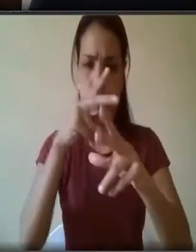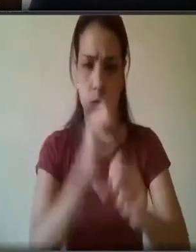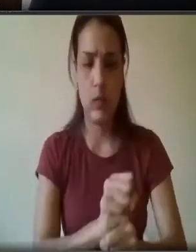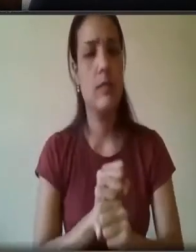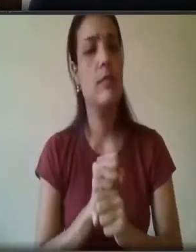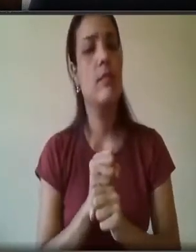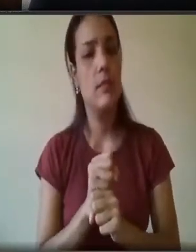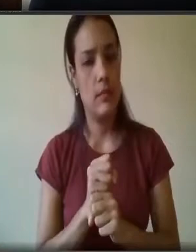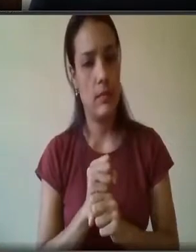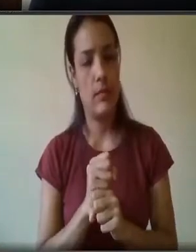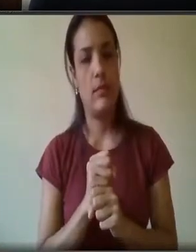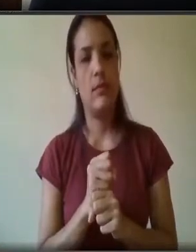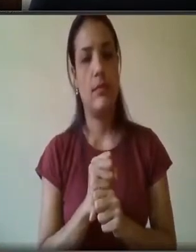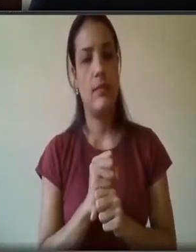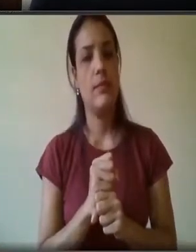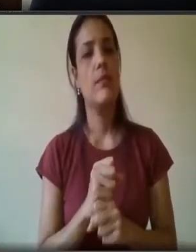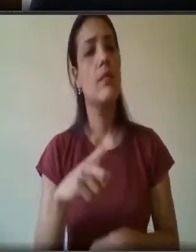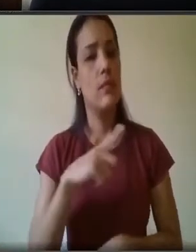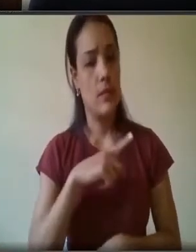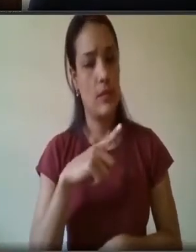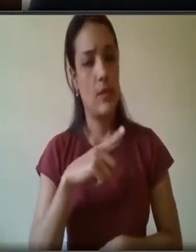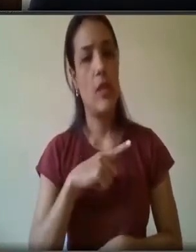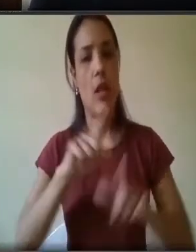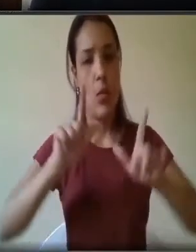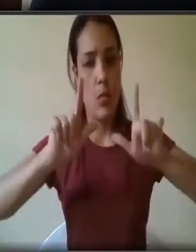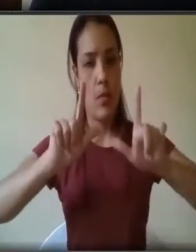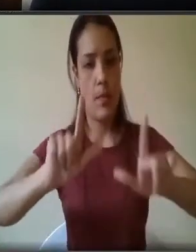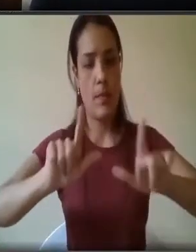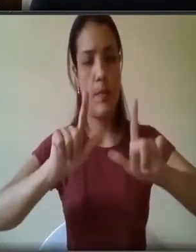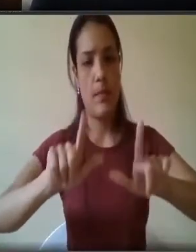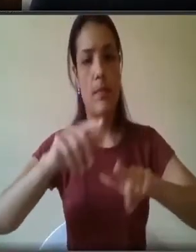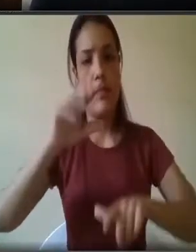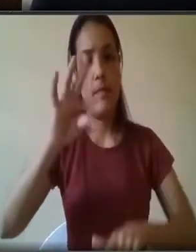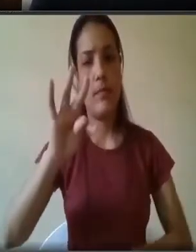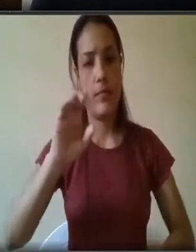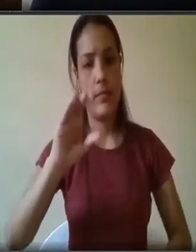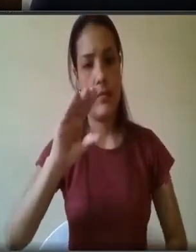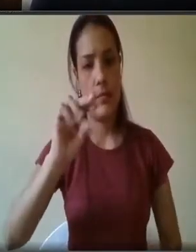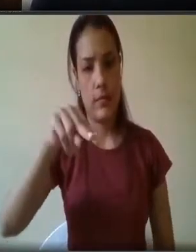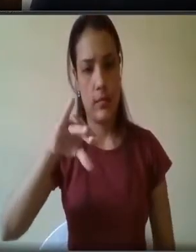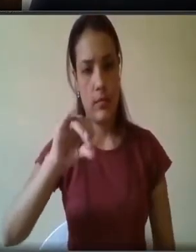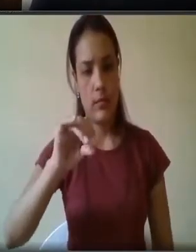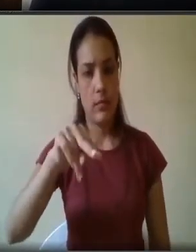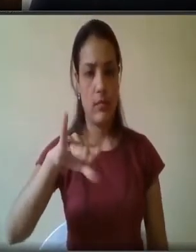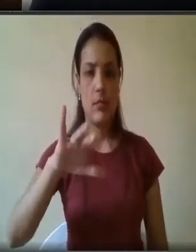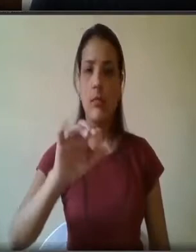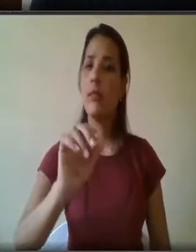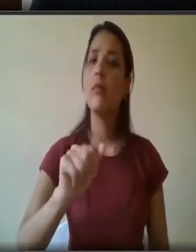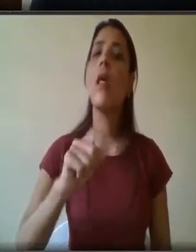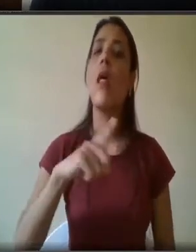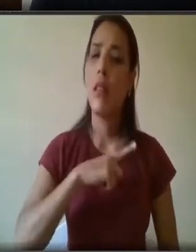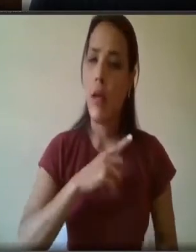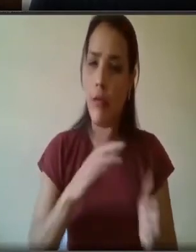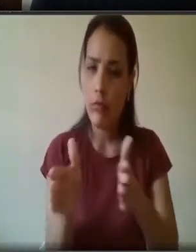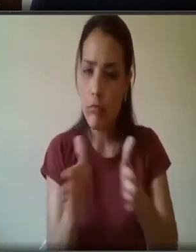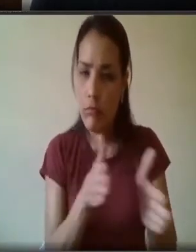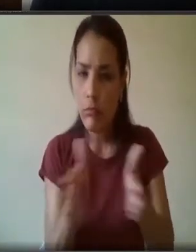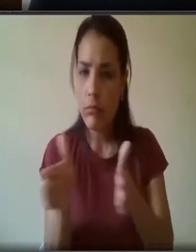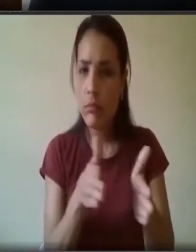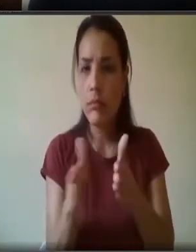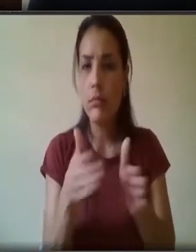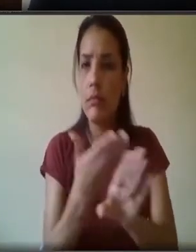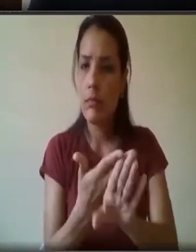aqui uma placa tectônica, num processo, vocês estão vendo aqui de separação, né? Olha